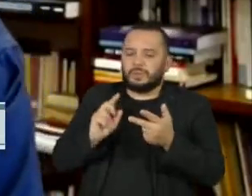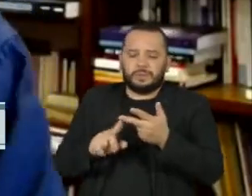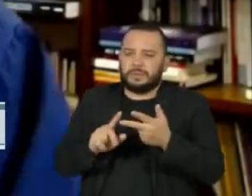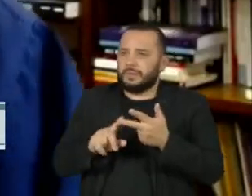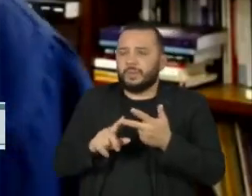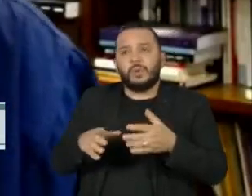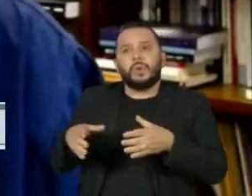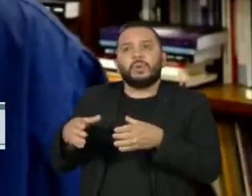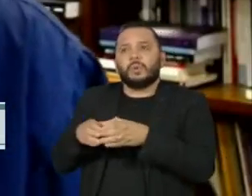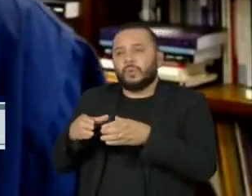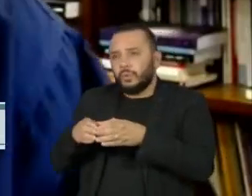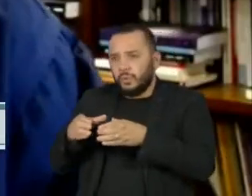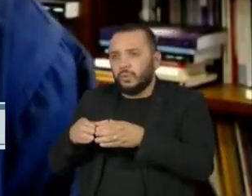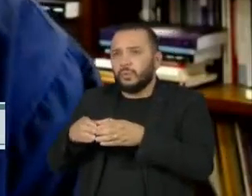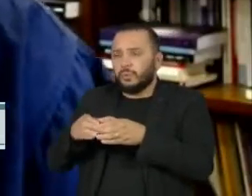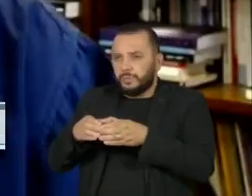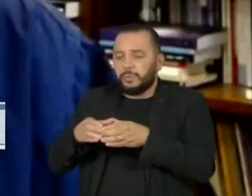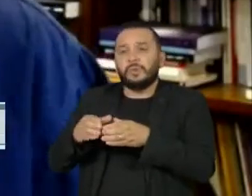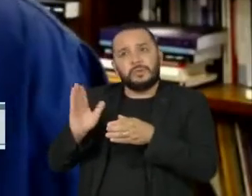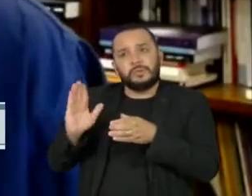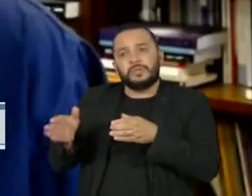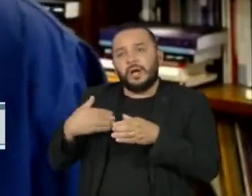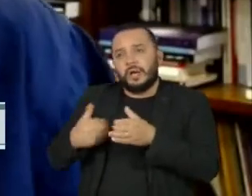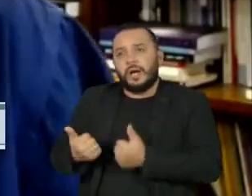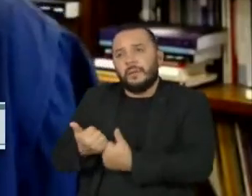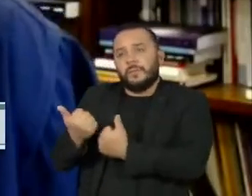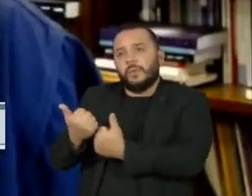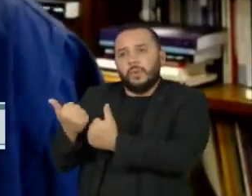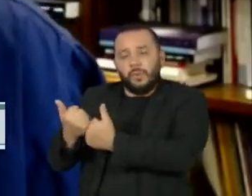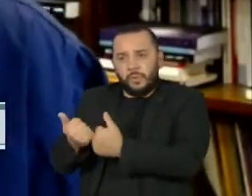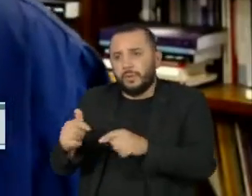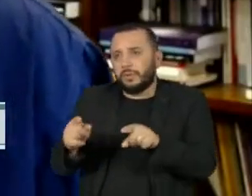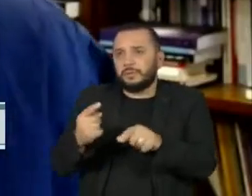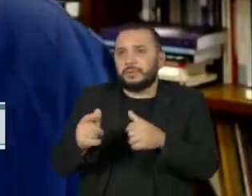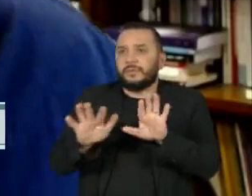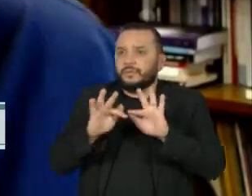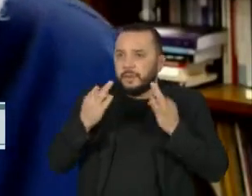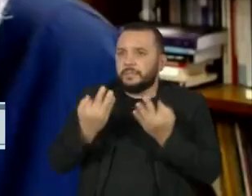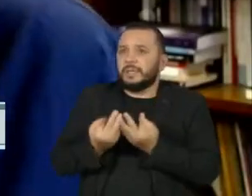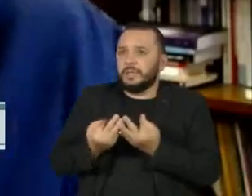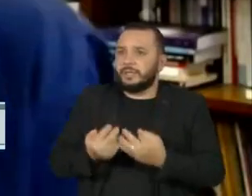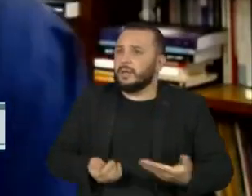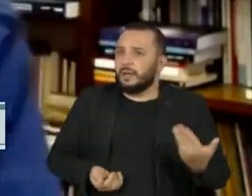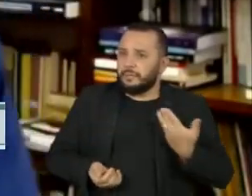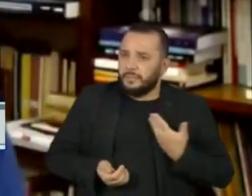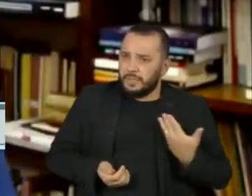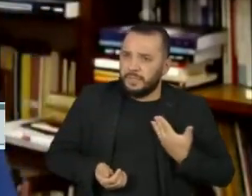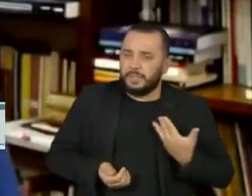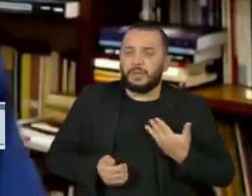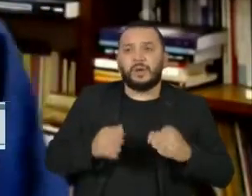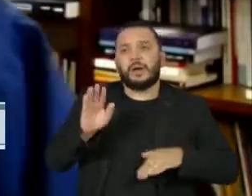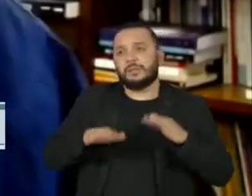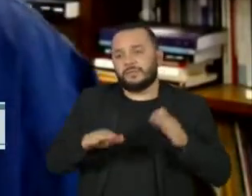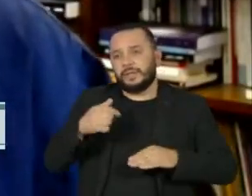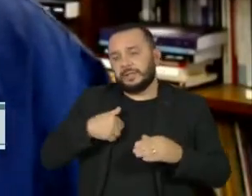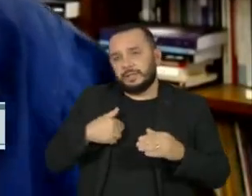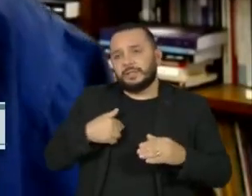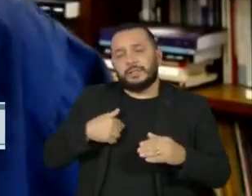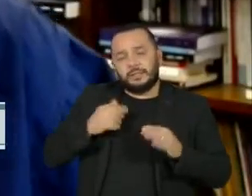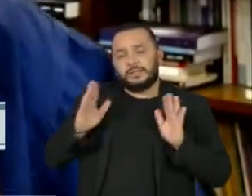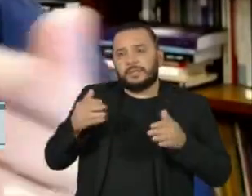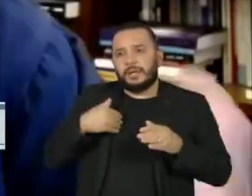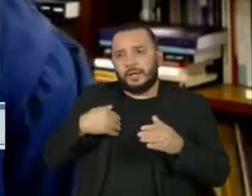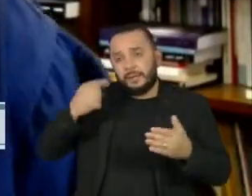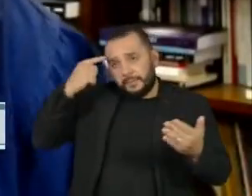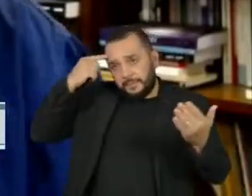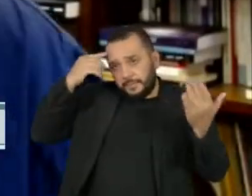vinculação com grupos locais, com grupos de apoio, familiares, amigos, às vezes psicoterapeutas, às